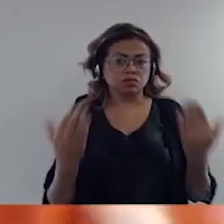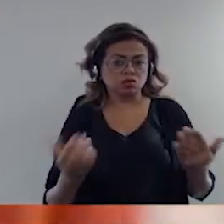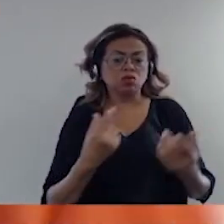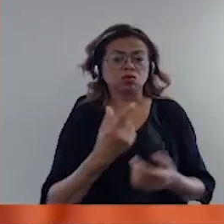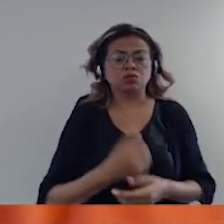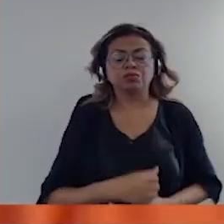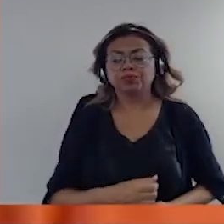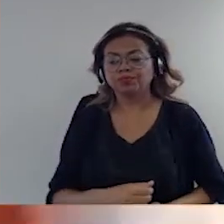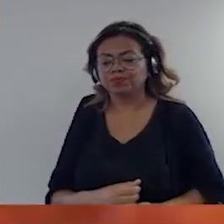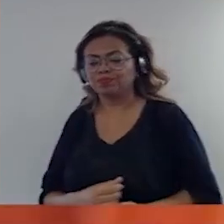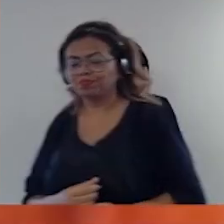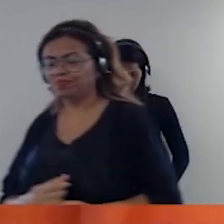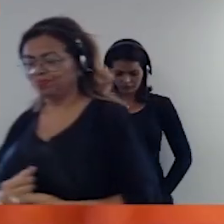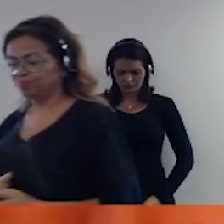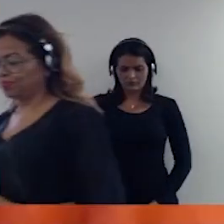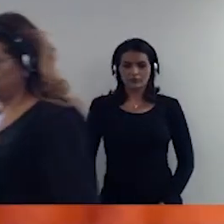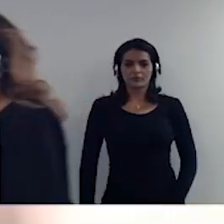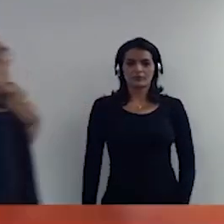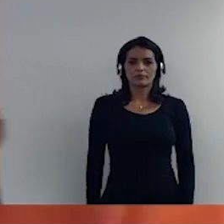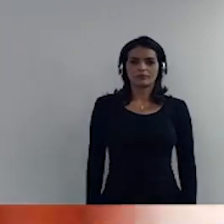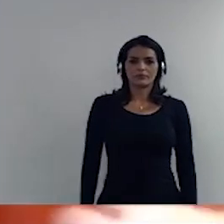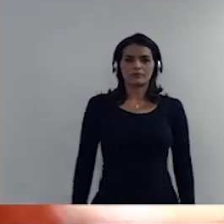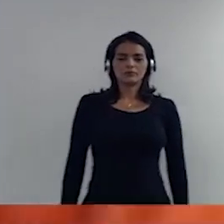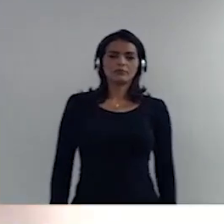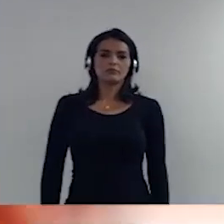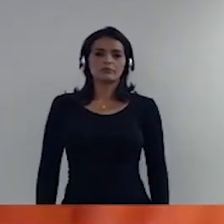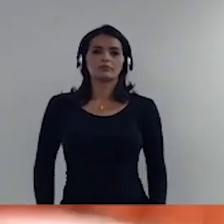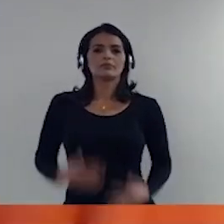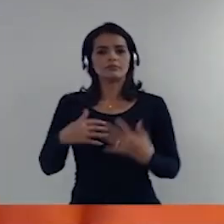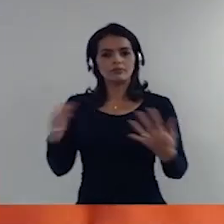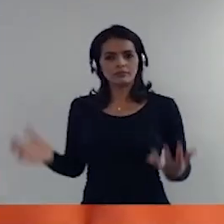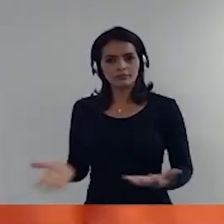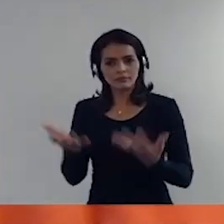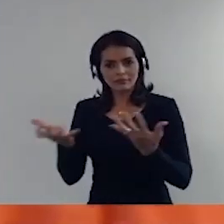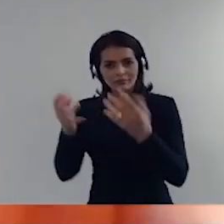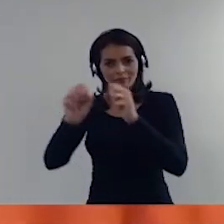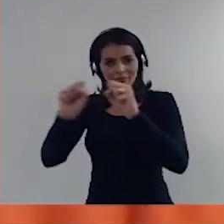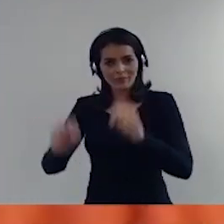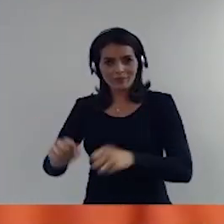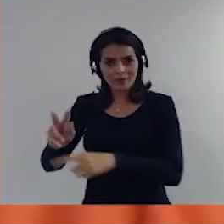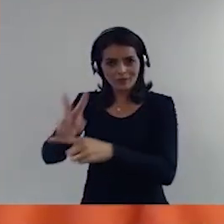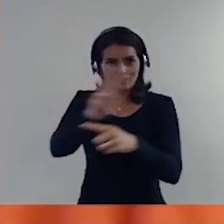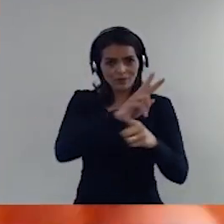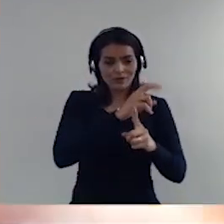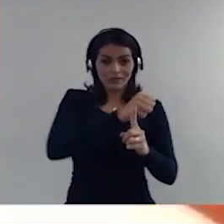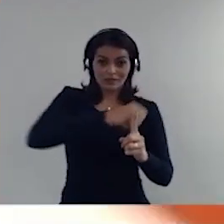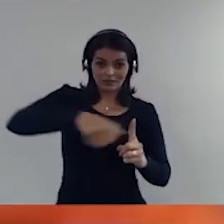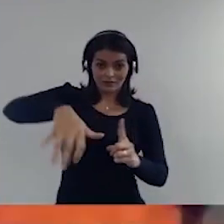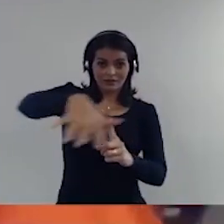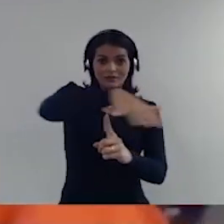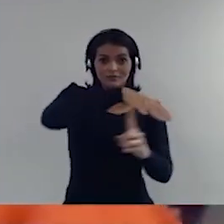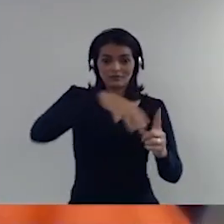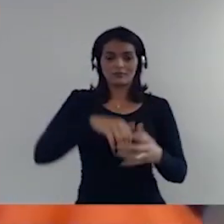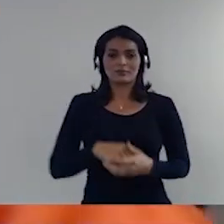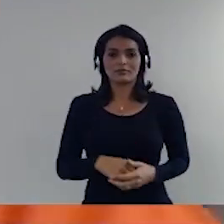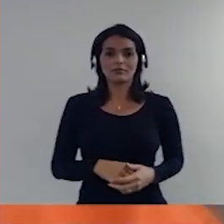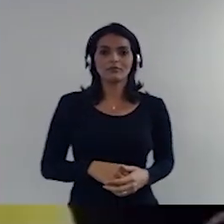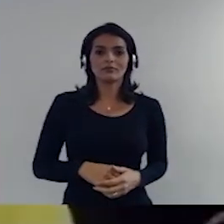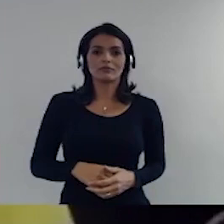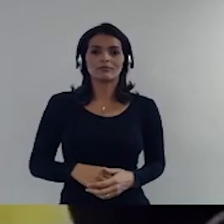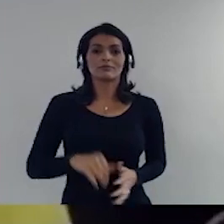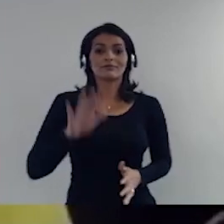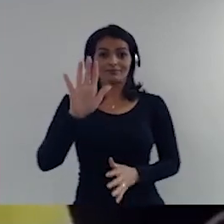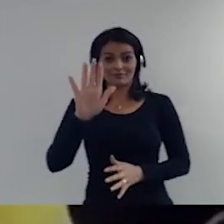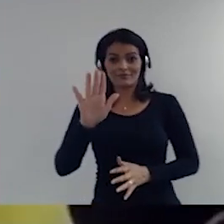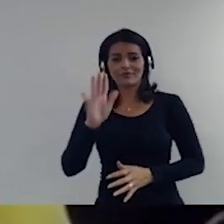vai sair esse financiamento para investir, para incentivar esse sistema de proteção social. Doutora Andréa, a